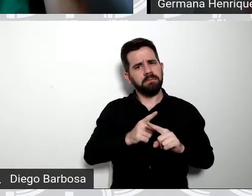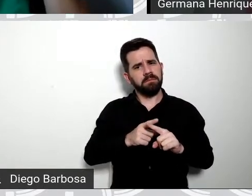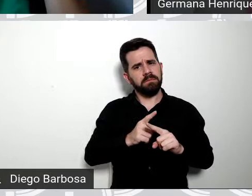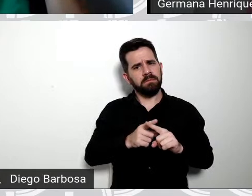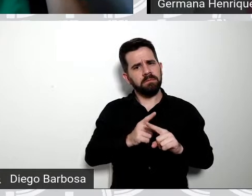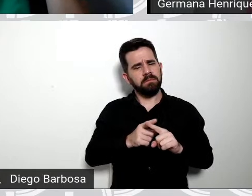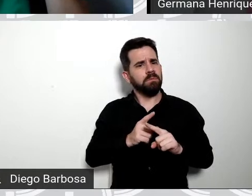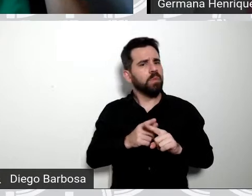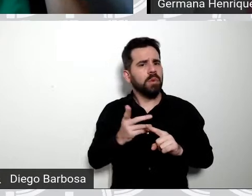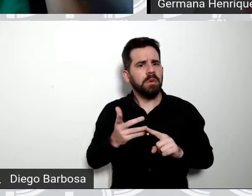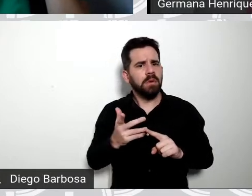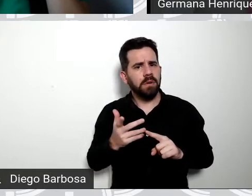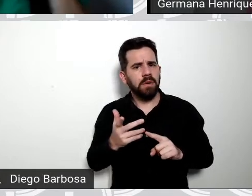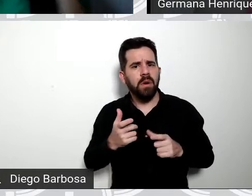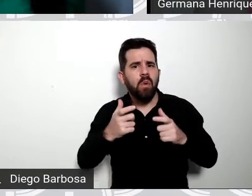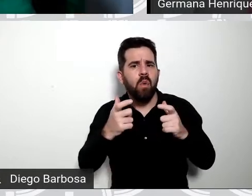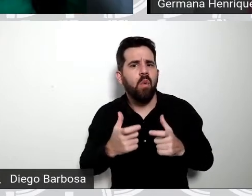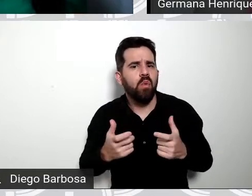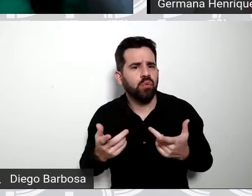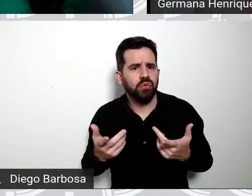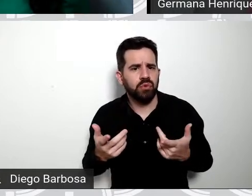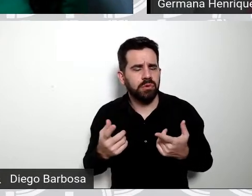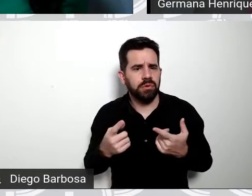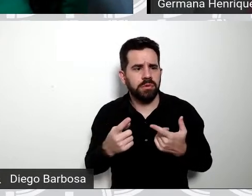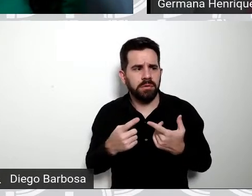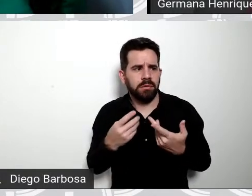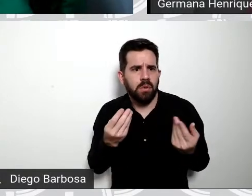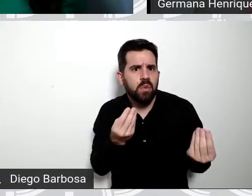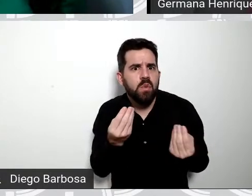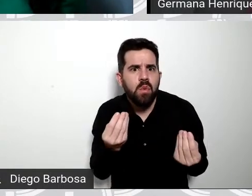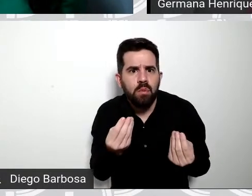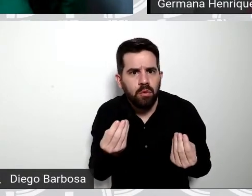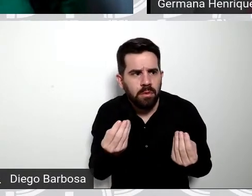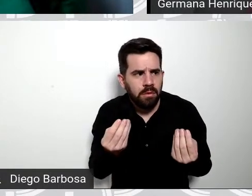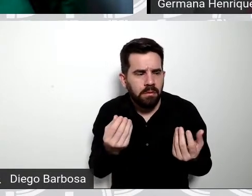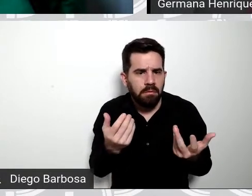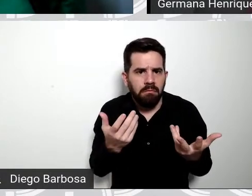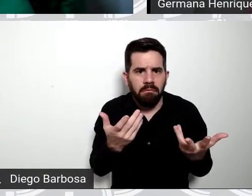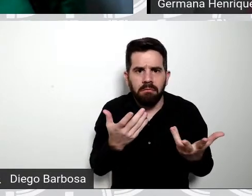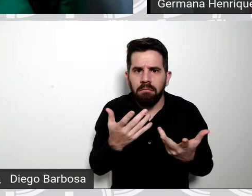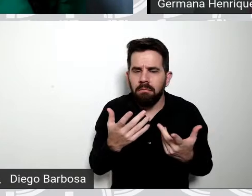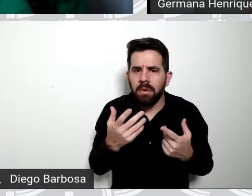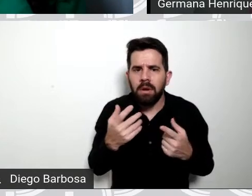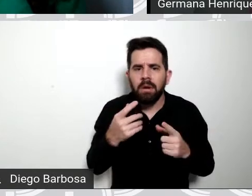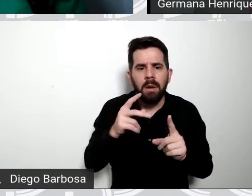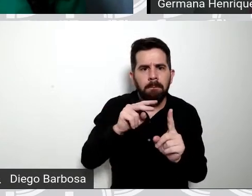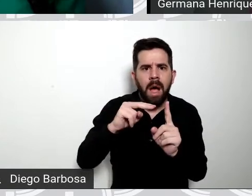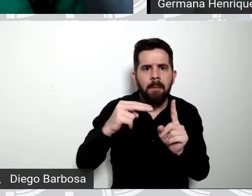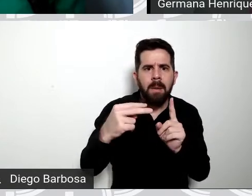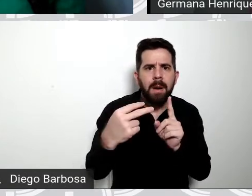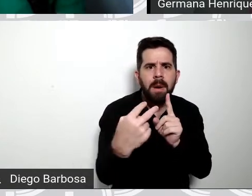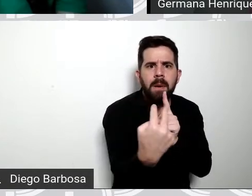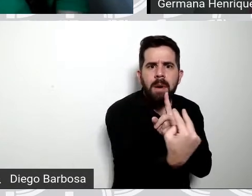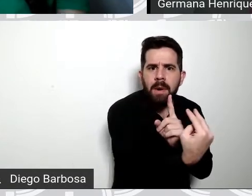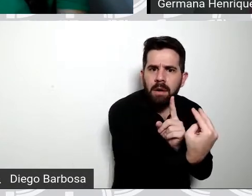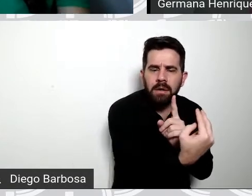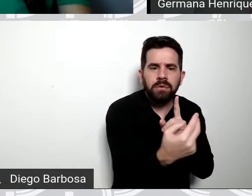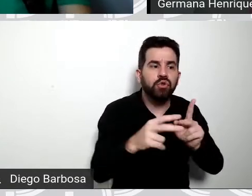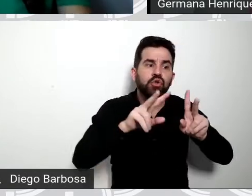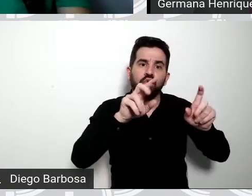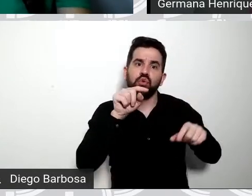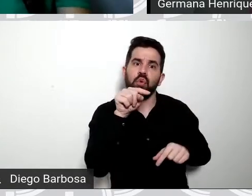onde eles acontecem, como eles acontecem, quais são os diversos pontos de vista com relação a eles,